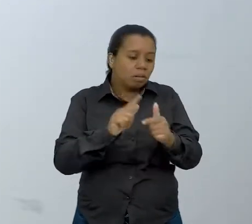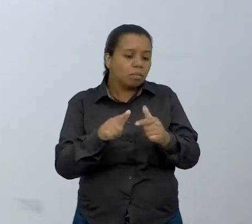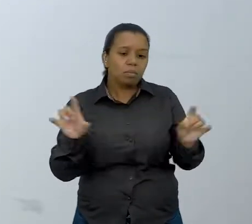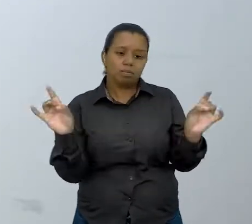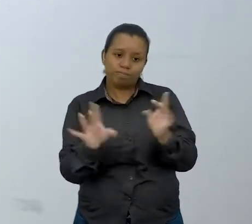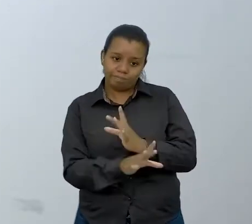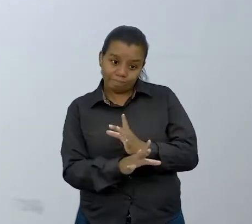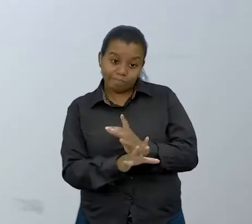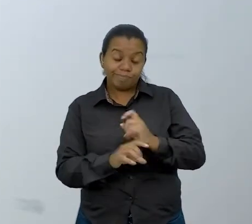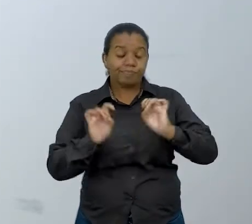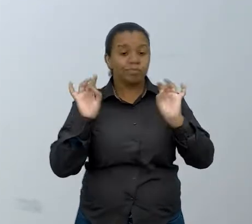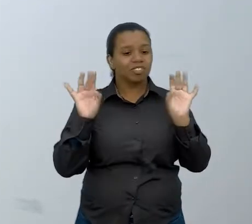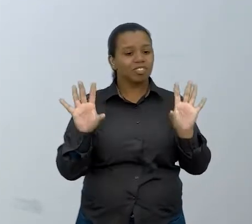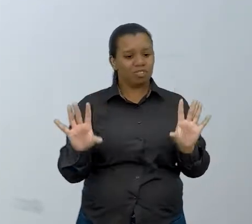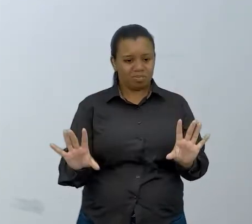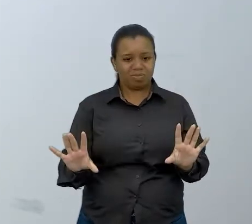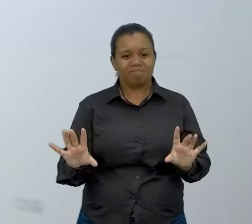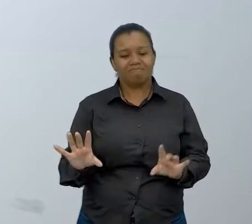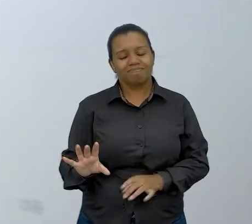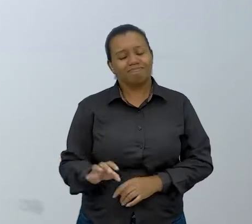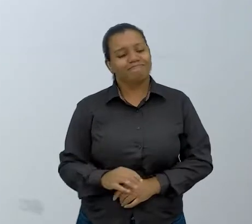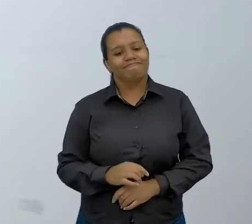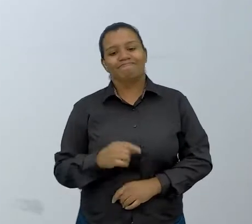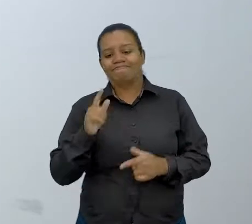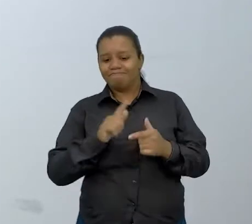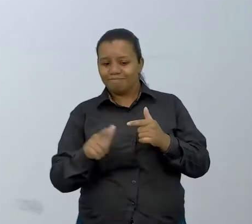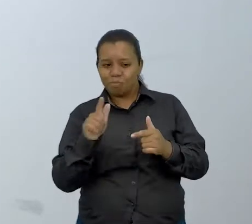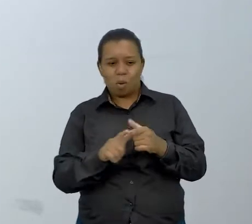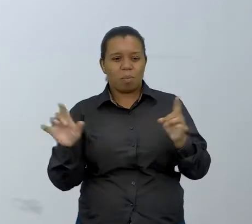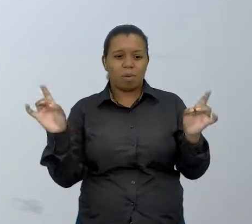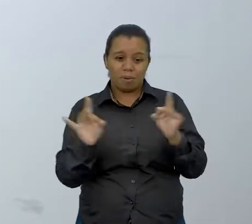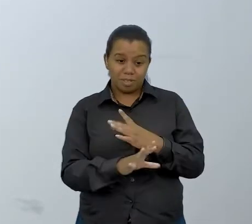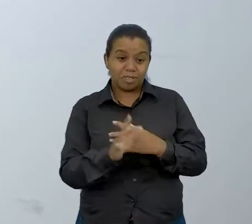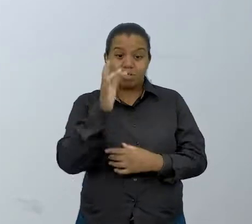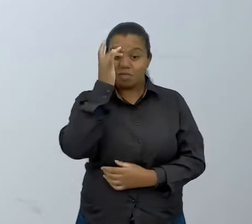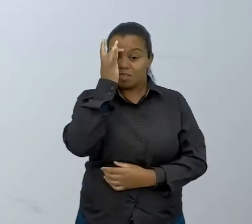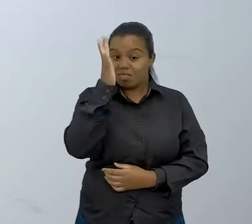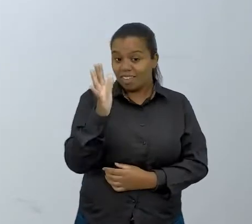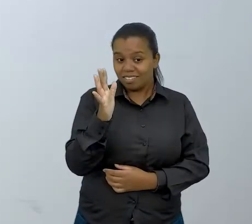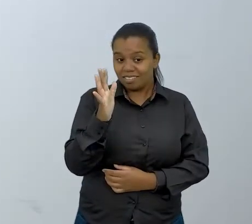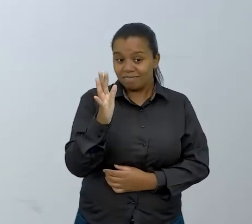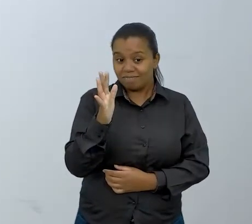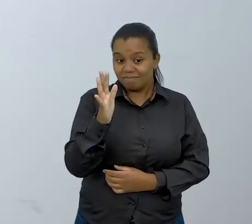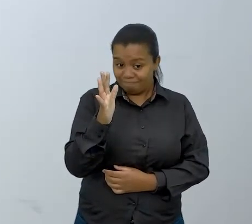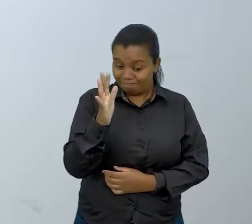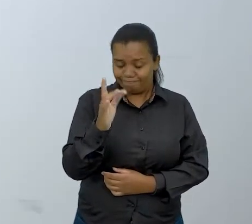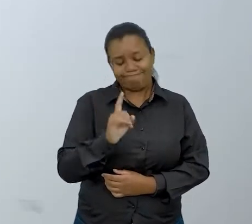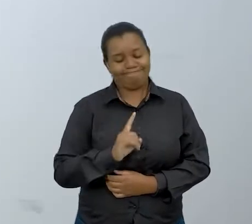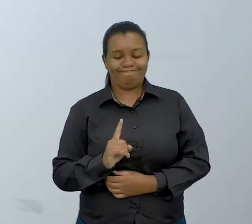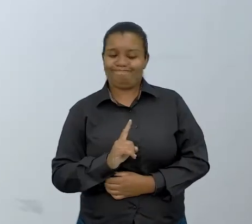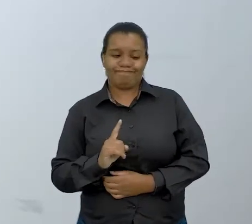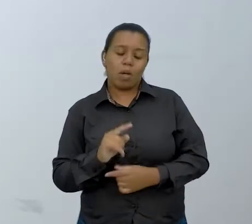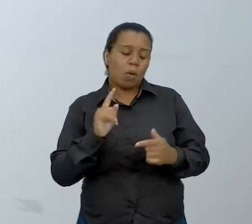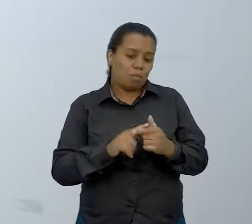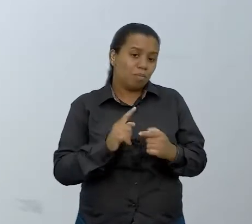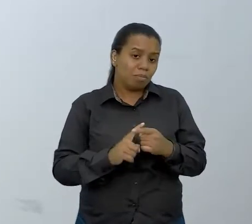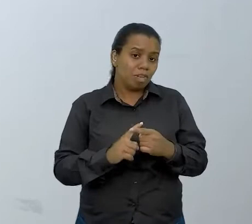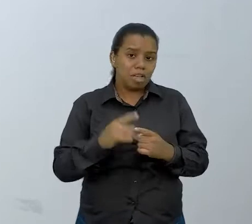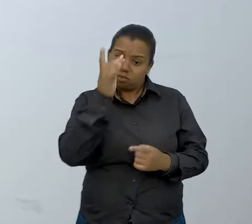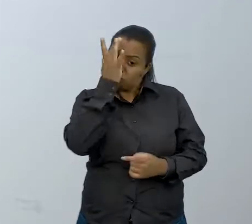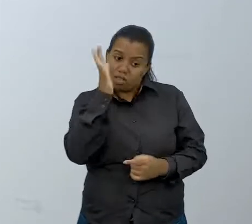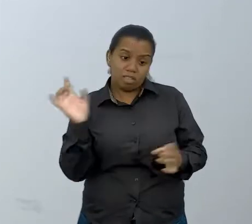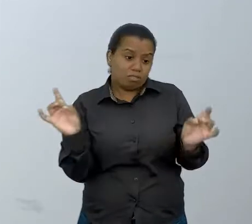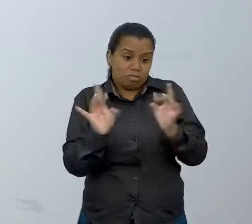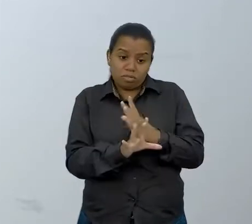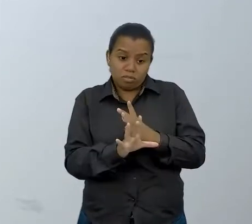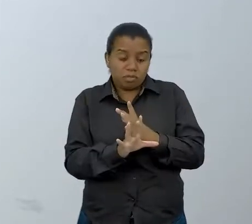resolvido. Só que, se fossem tão simples esses problemas, muito provavelmente eles já teriam sido resolvidos, né?